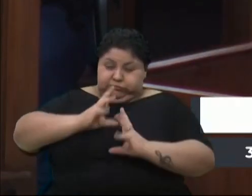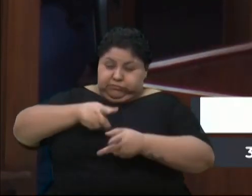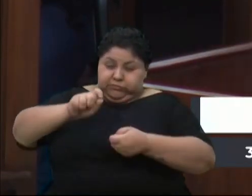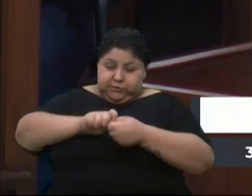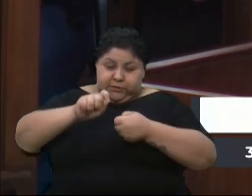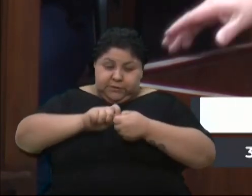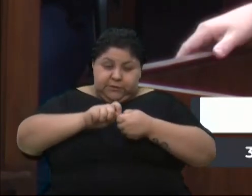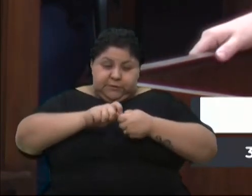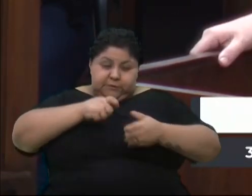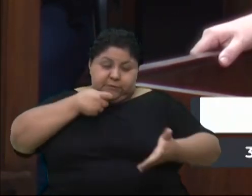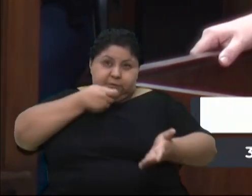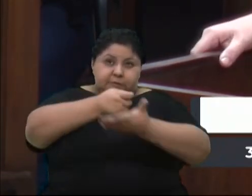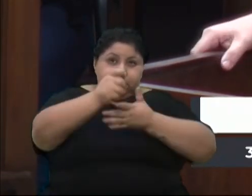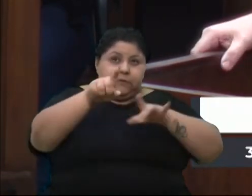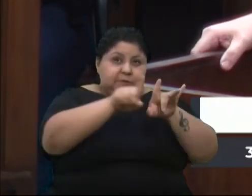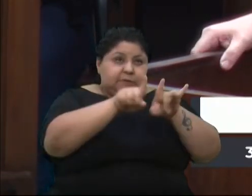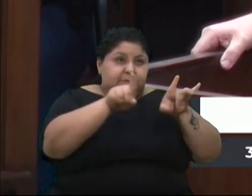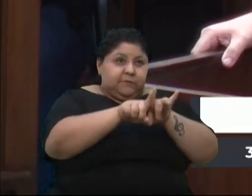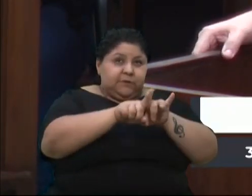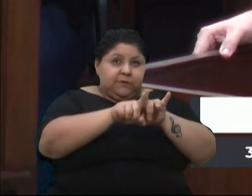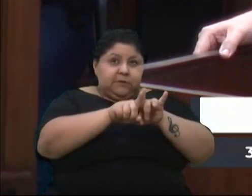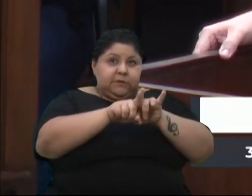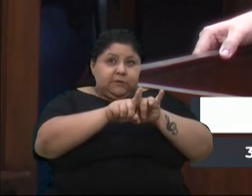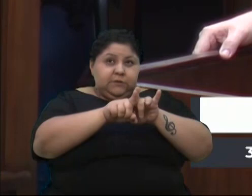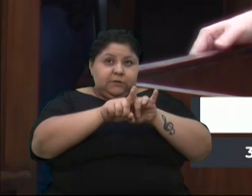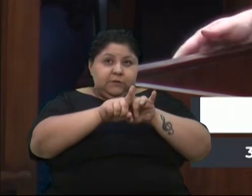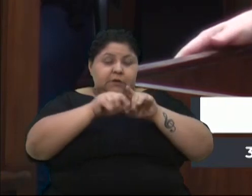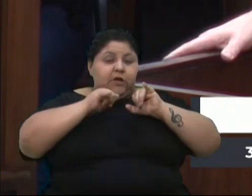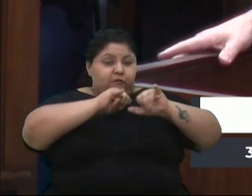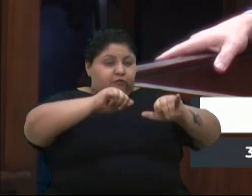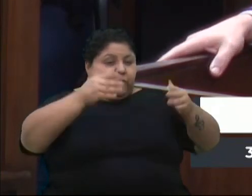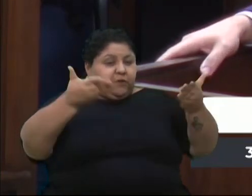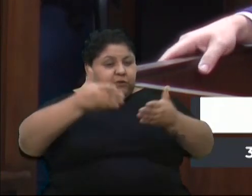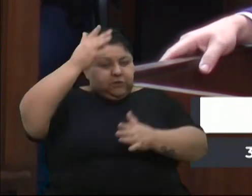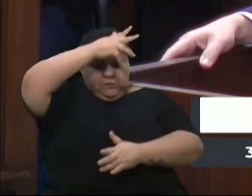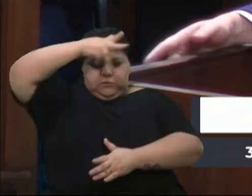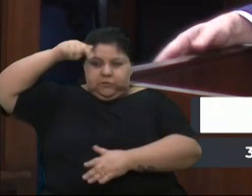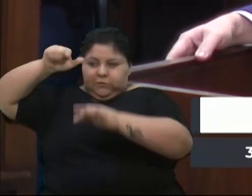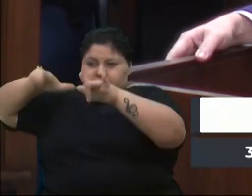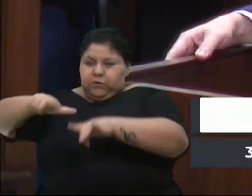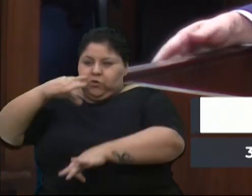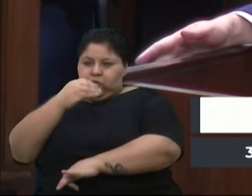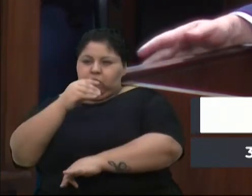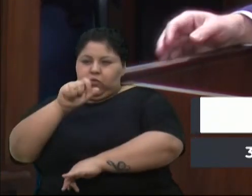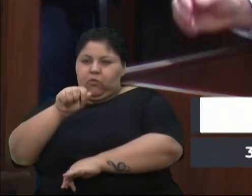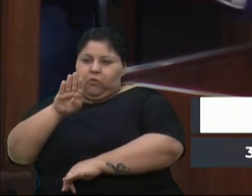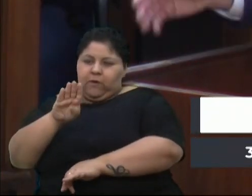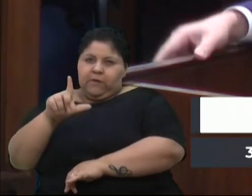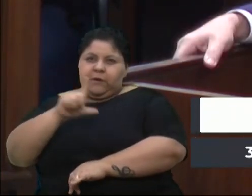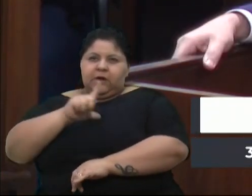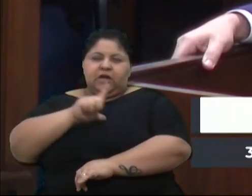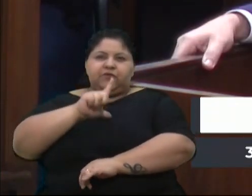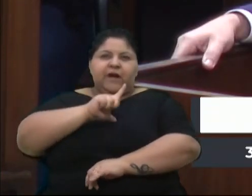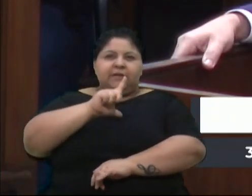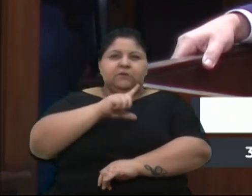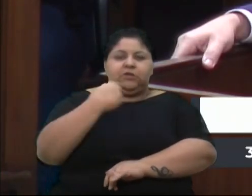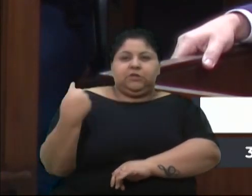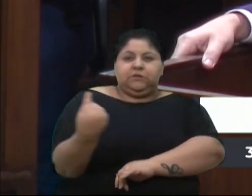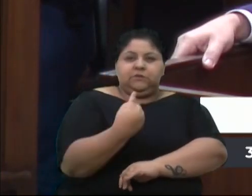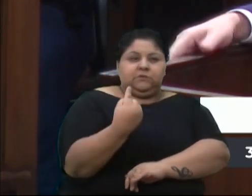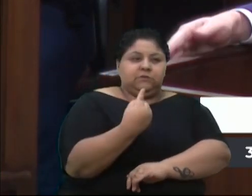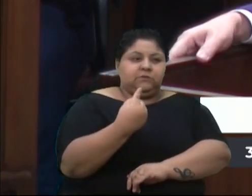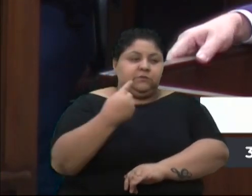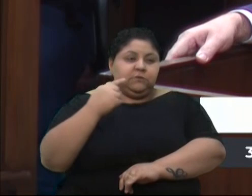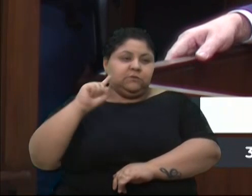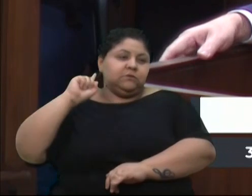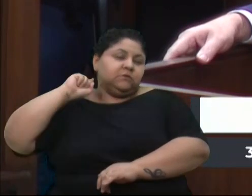inclusive notificando já o município. O departamento da UAB tinha um advogado e com o apoio de alguns